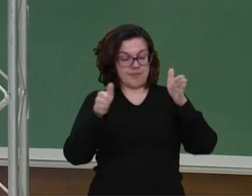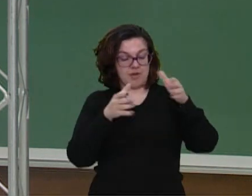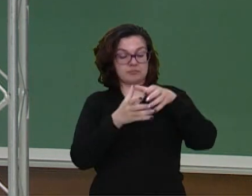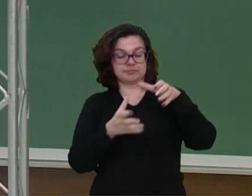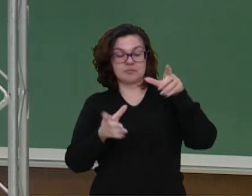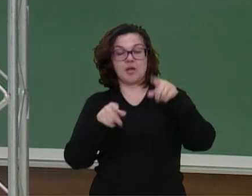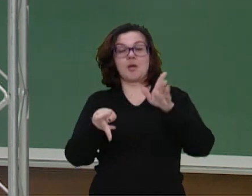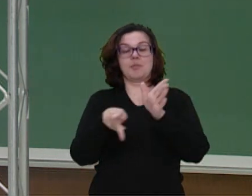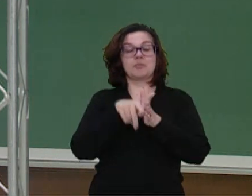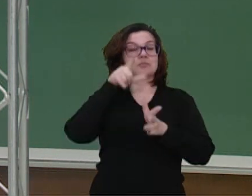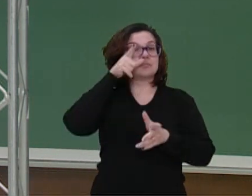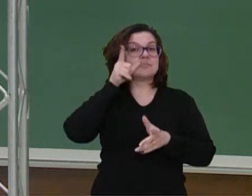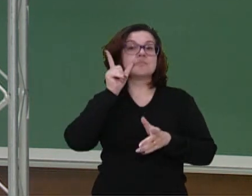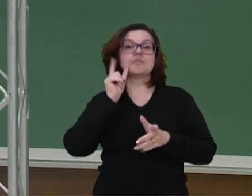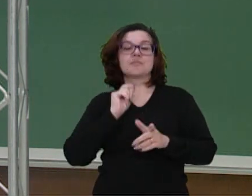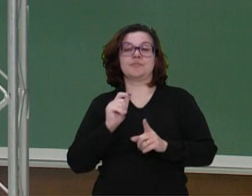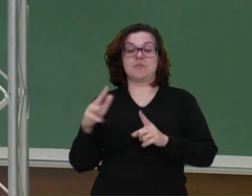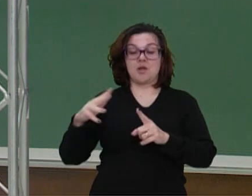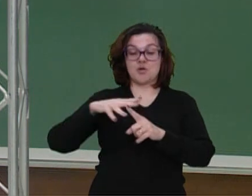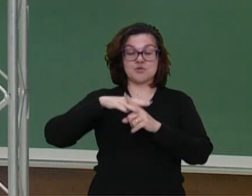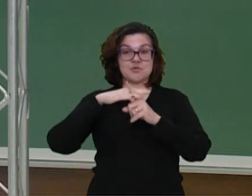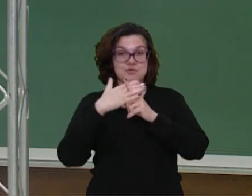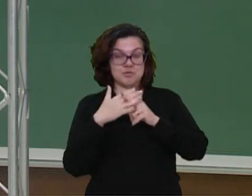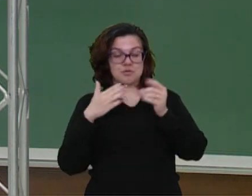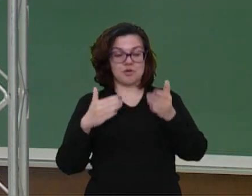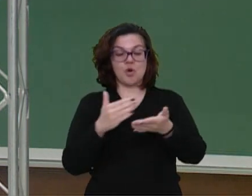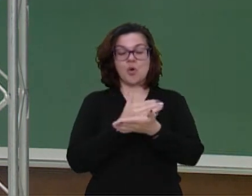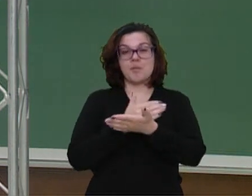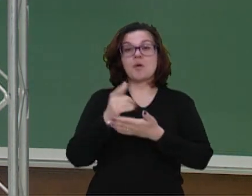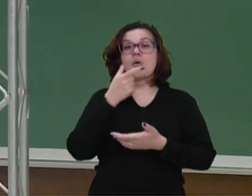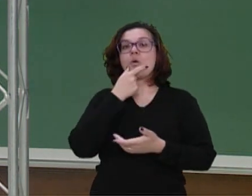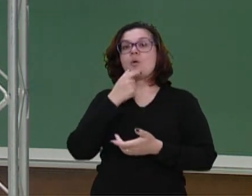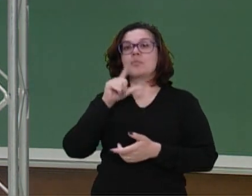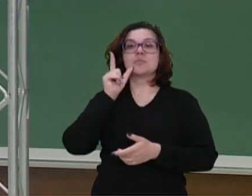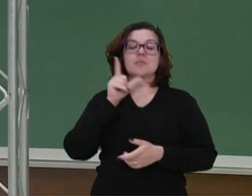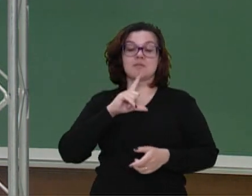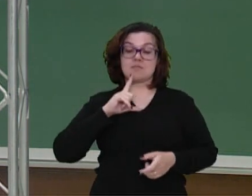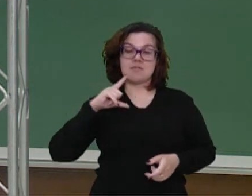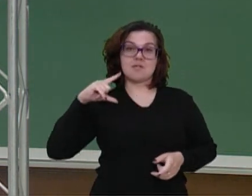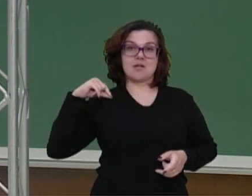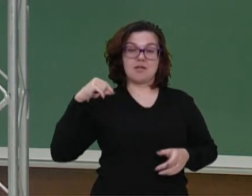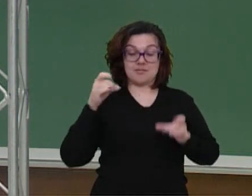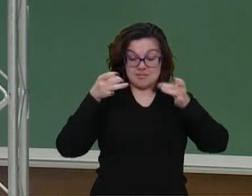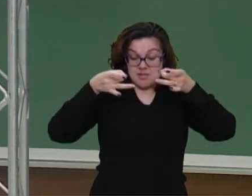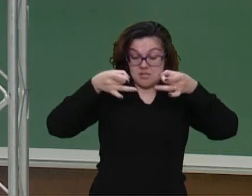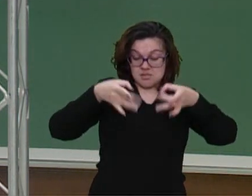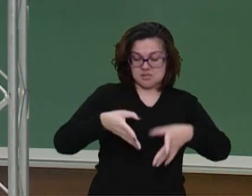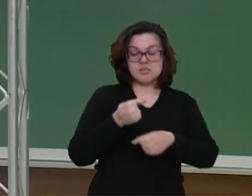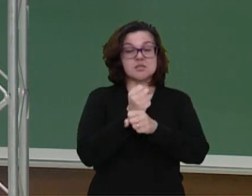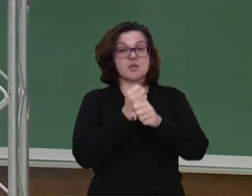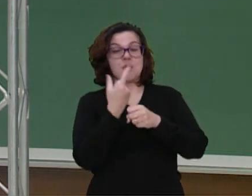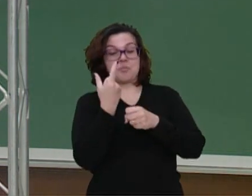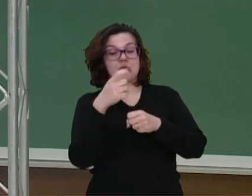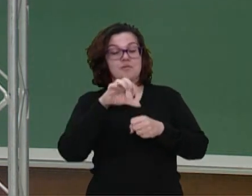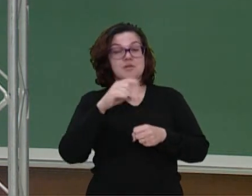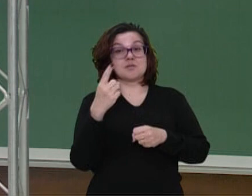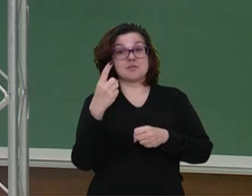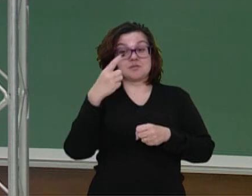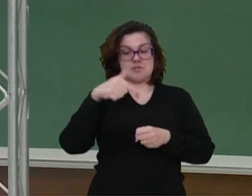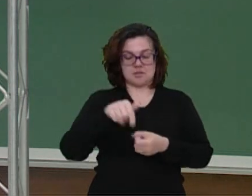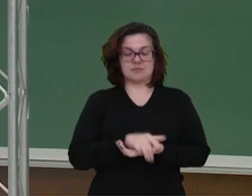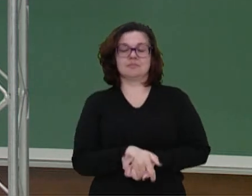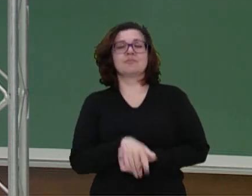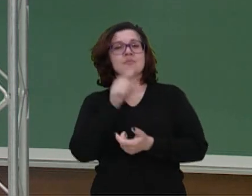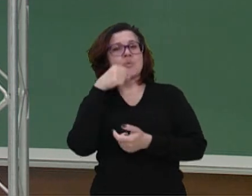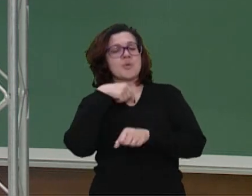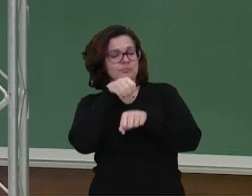regime de Stalin já começa assim que Lenin deixa o poder, após a Revolução de 1917. O que o professor